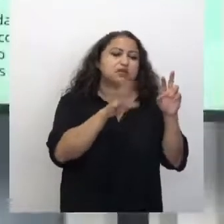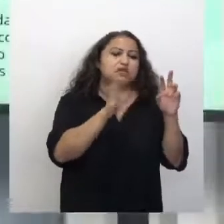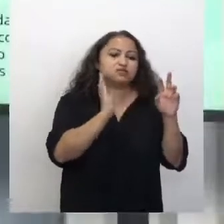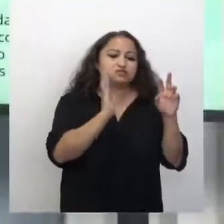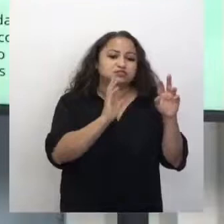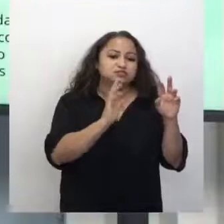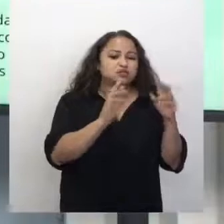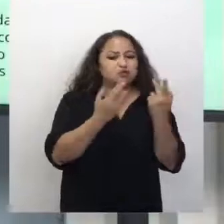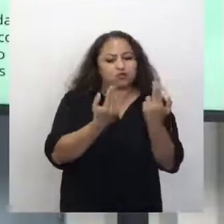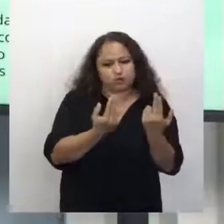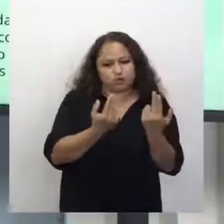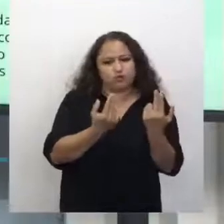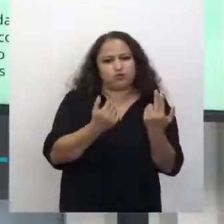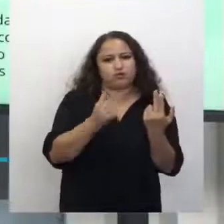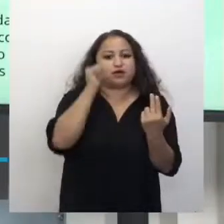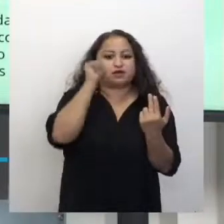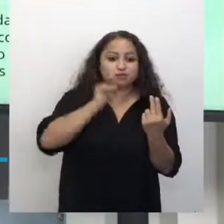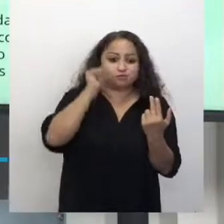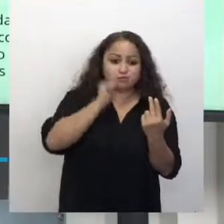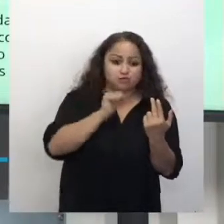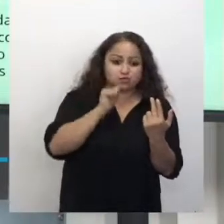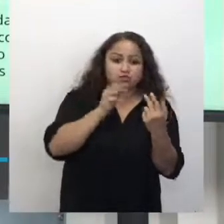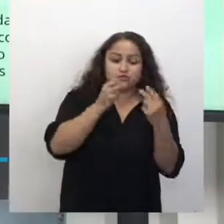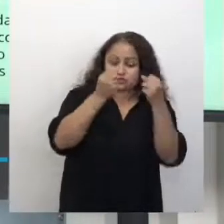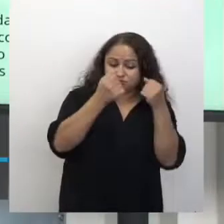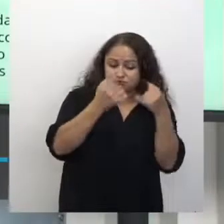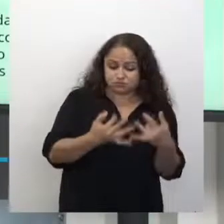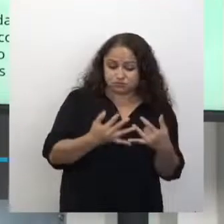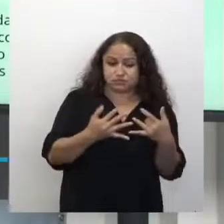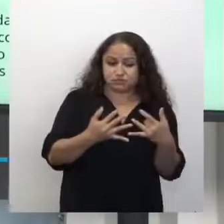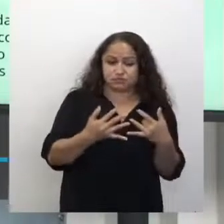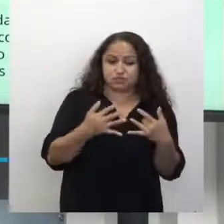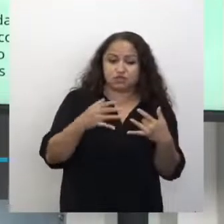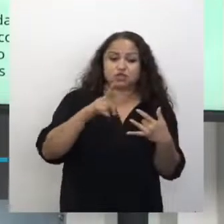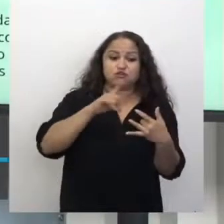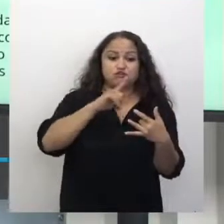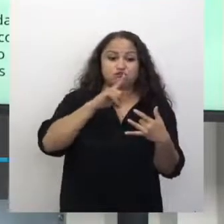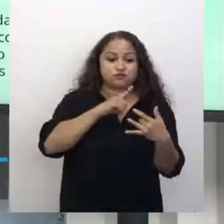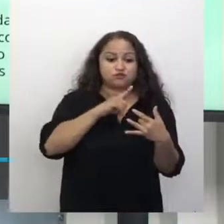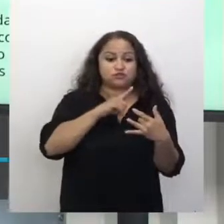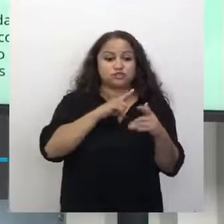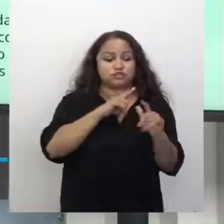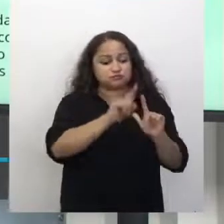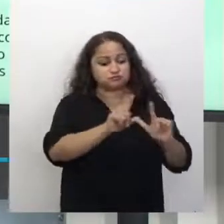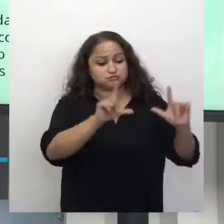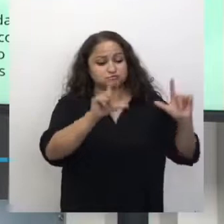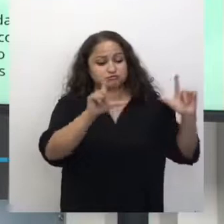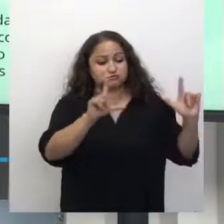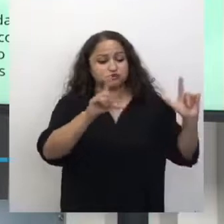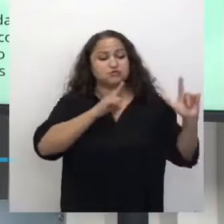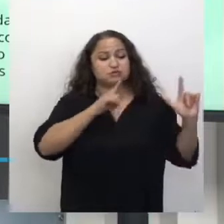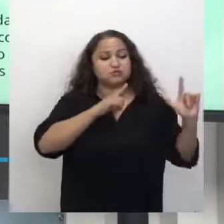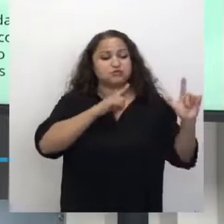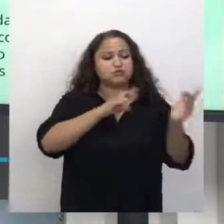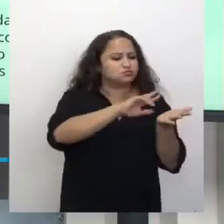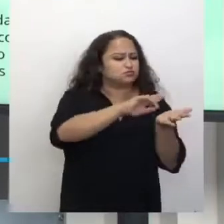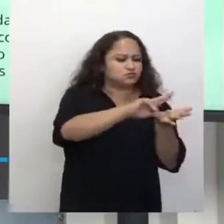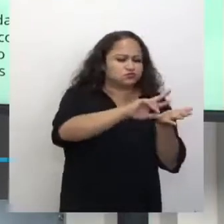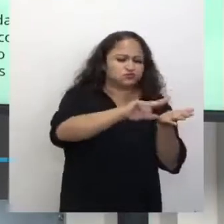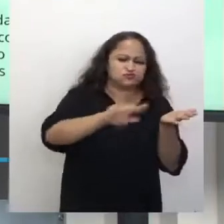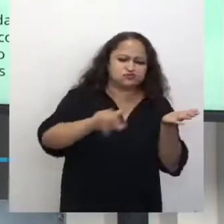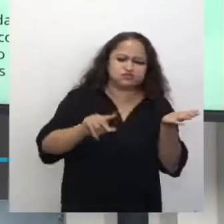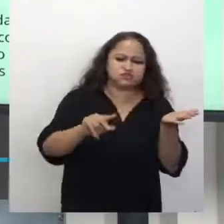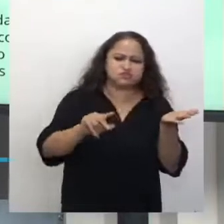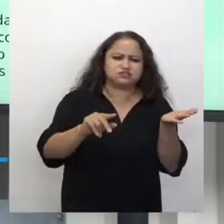as mulheres, né? Então, eu vou pegar obras que façam referência a esse tema de vários artistas, tanto